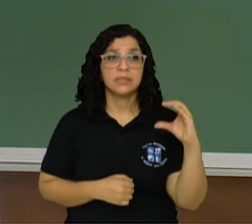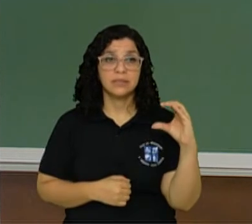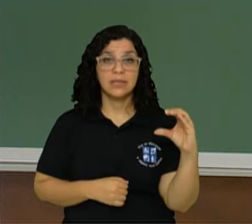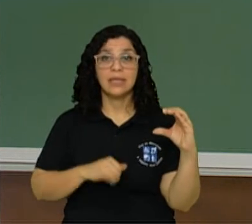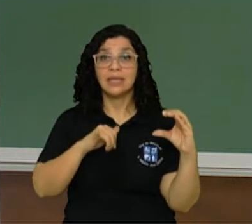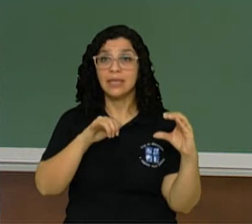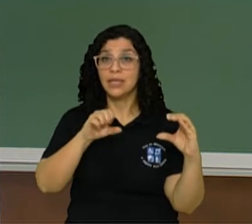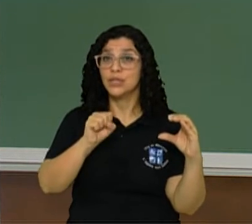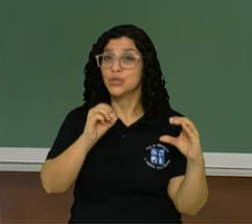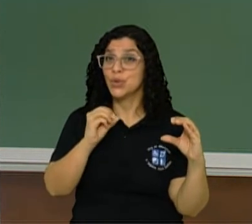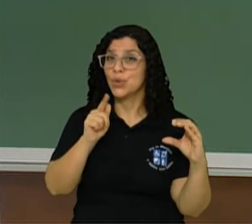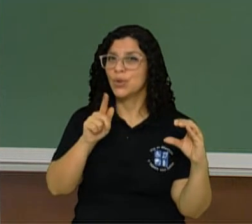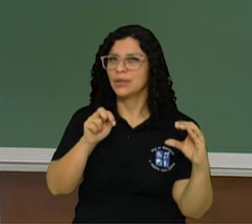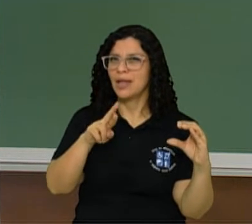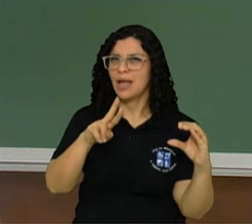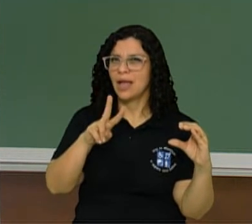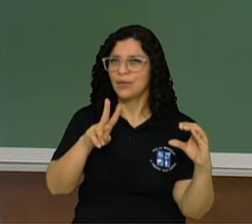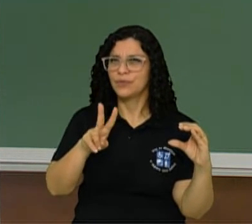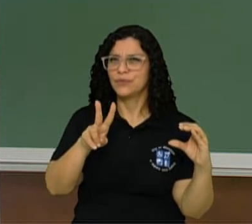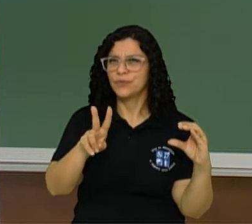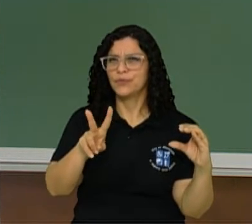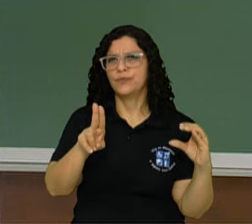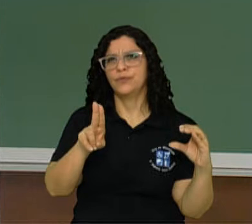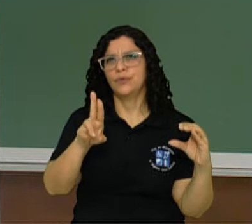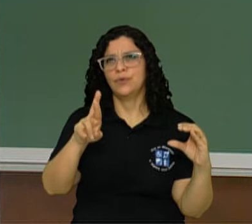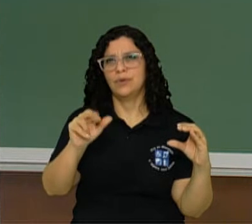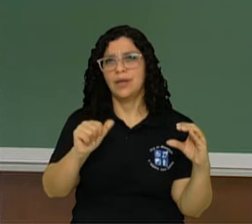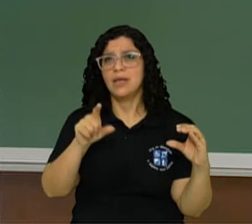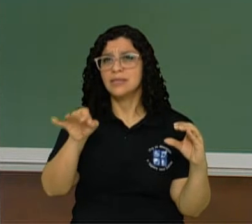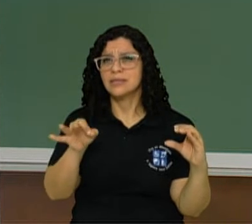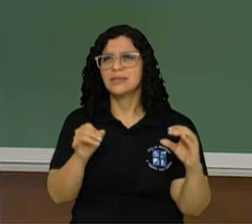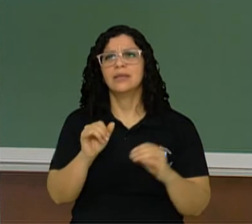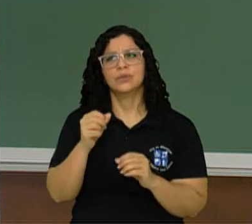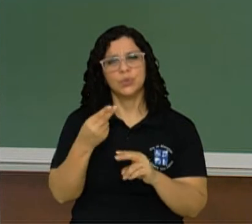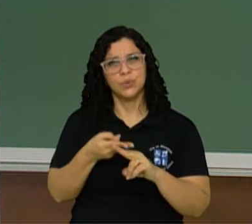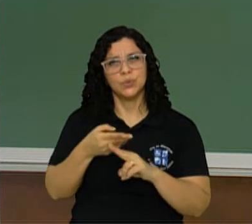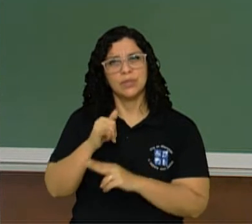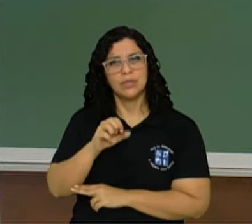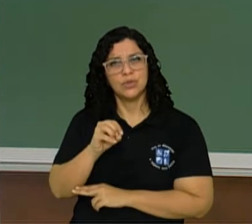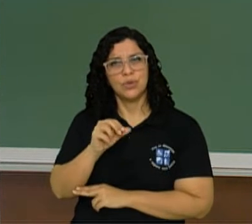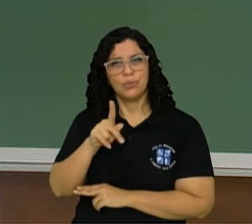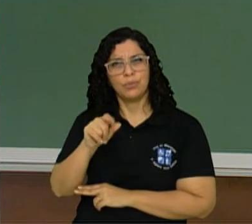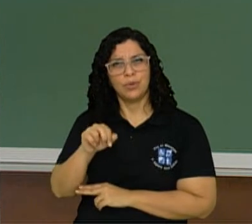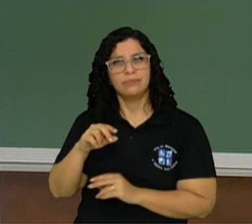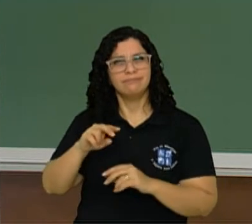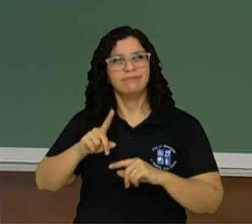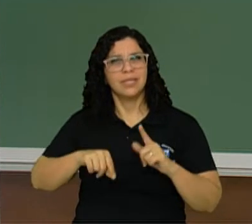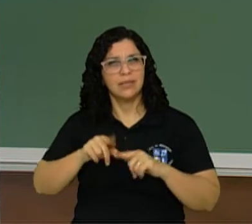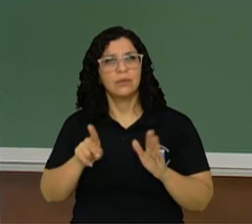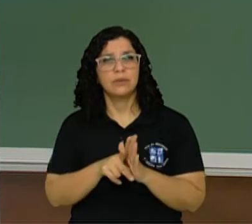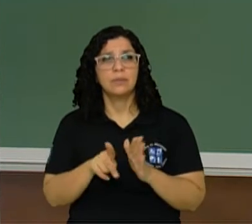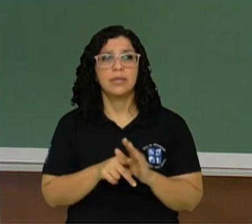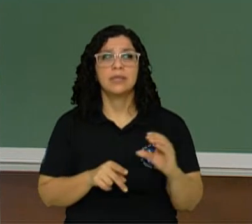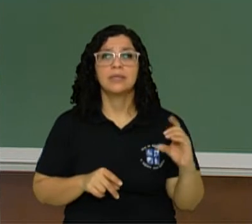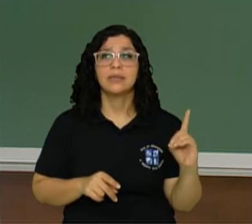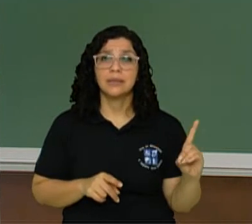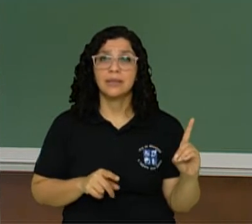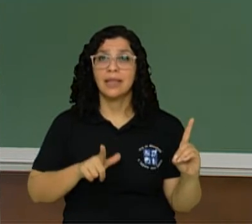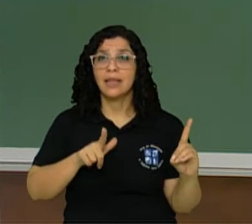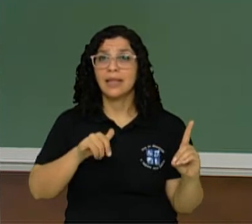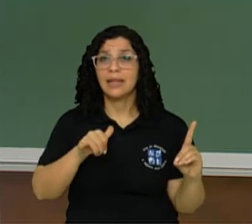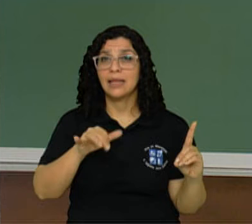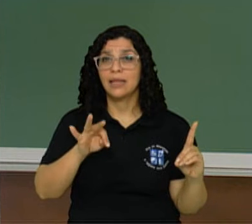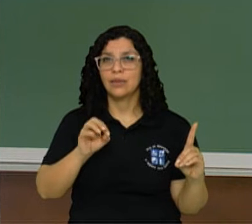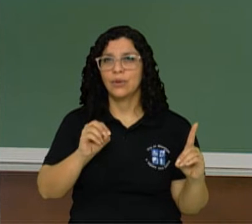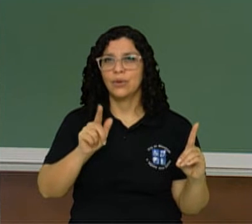A isogravura, sim, essa é a alternativa correta, que usa o isopor como as matrizes. E a litografia, nós vamos falar